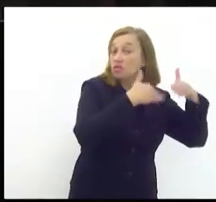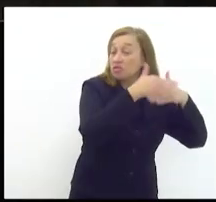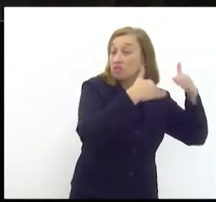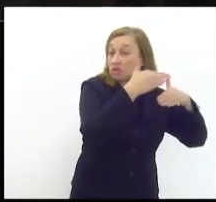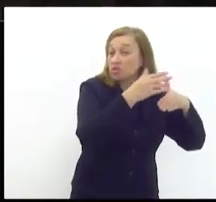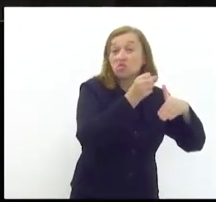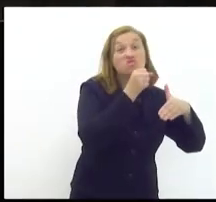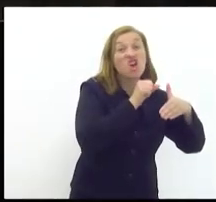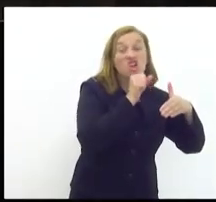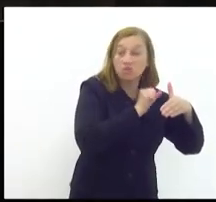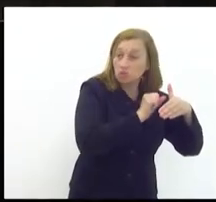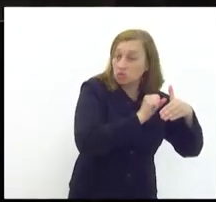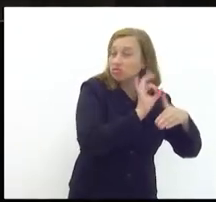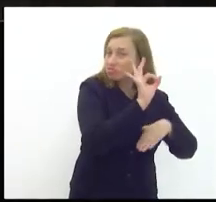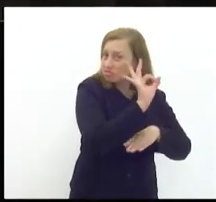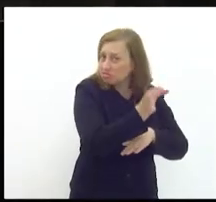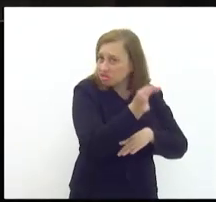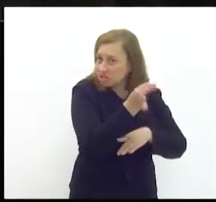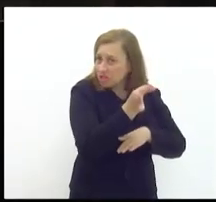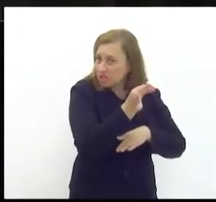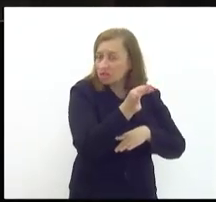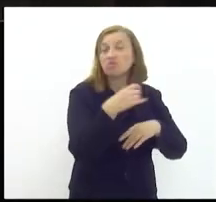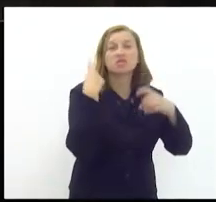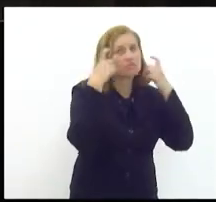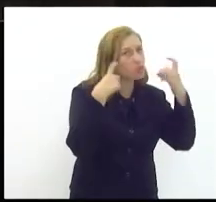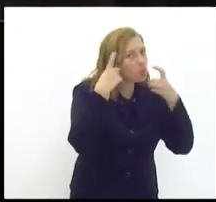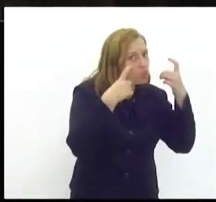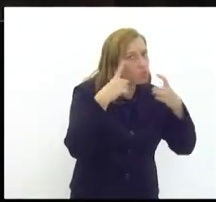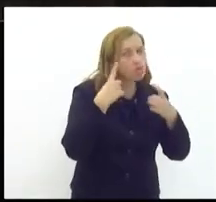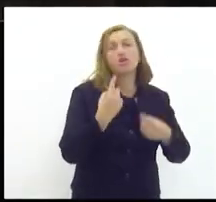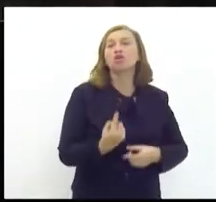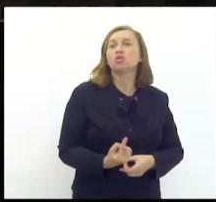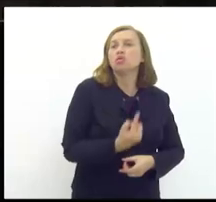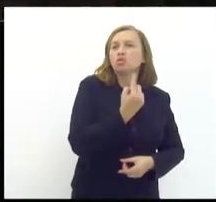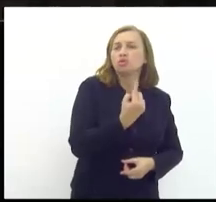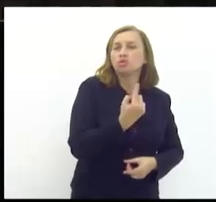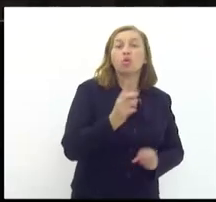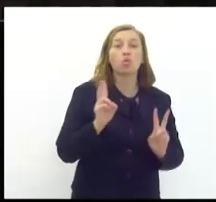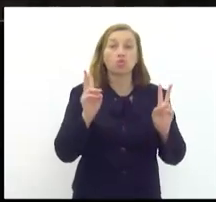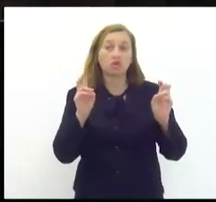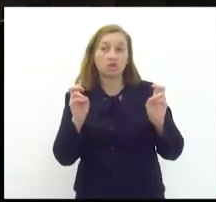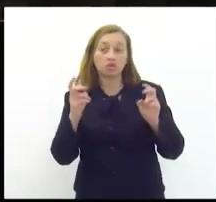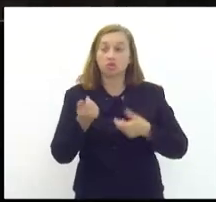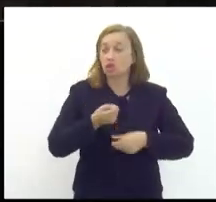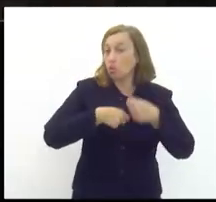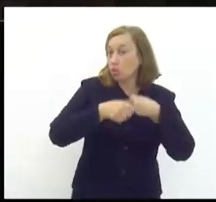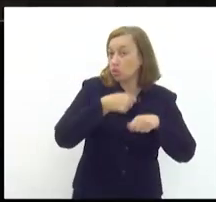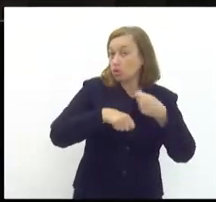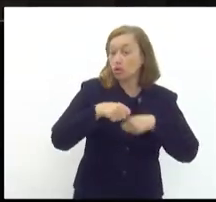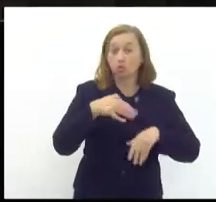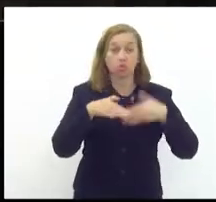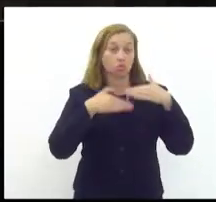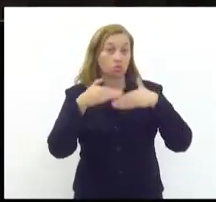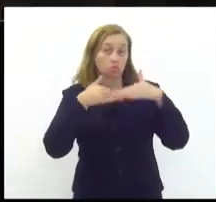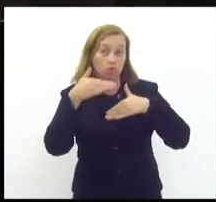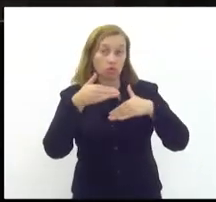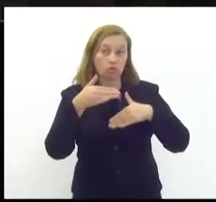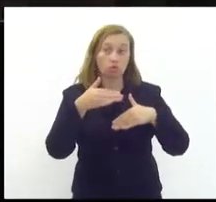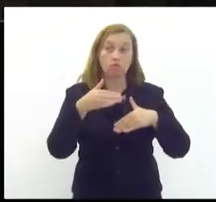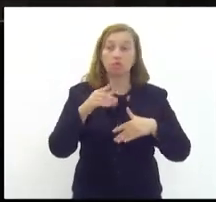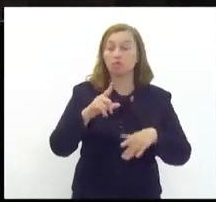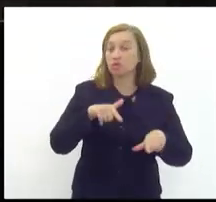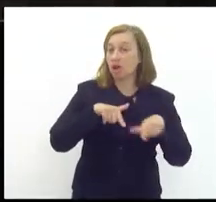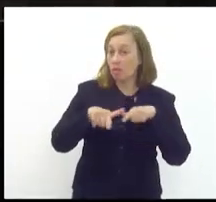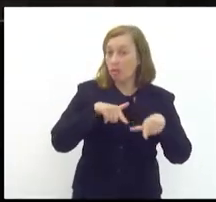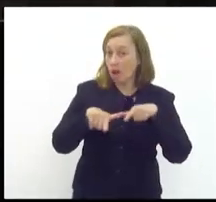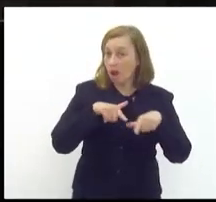que de certa forma se preocupam única exclusivamente com as questões econômicas do desenvolvimento a geração de